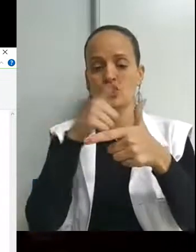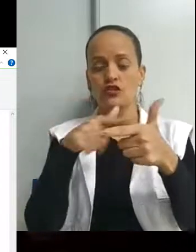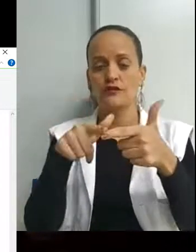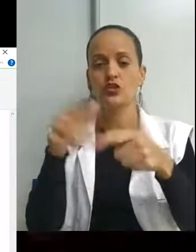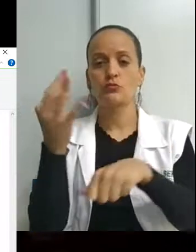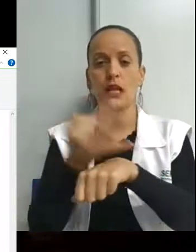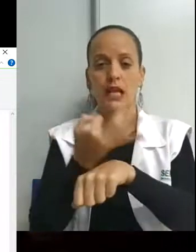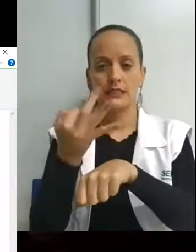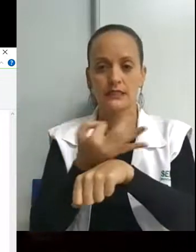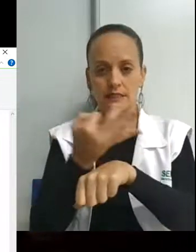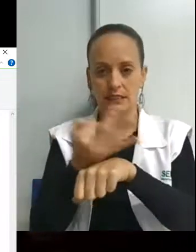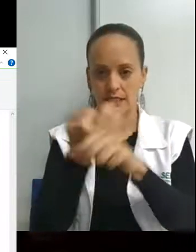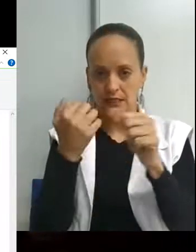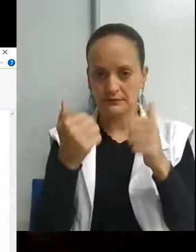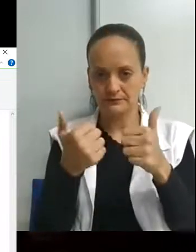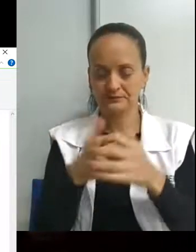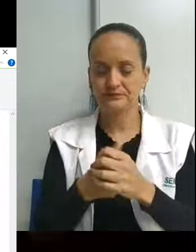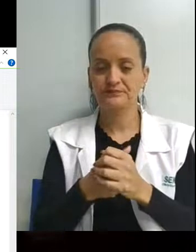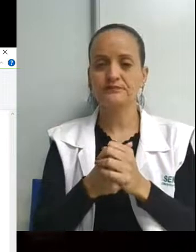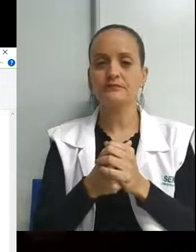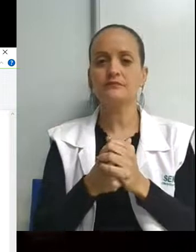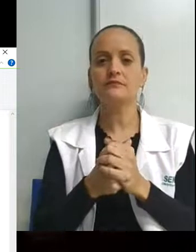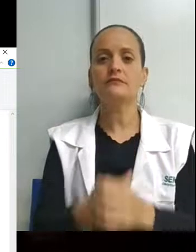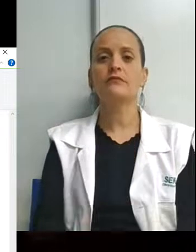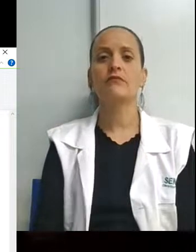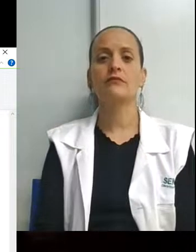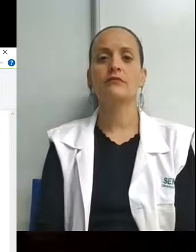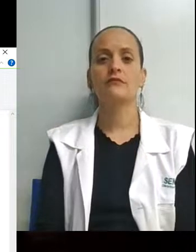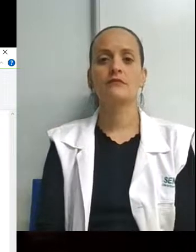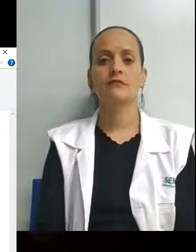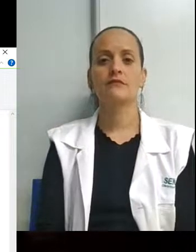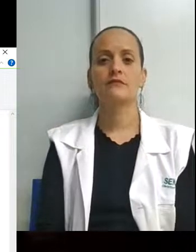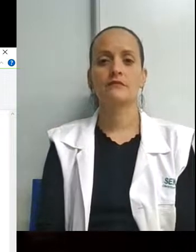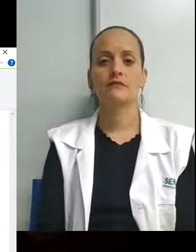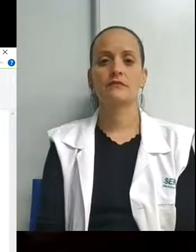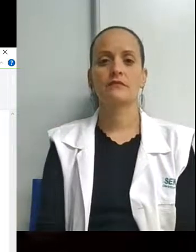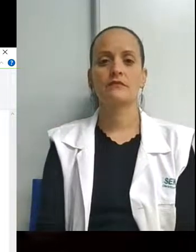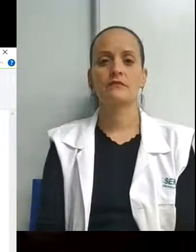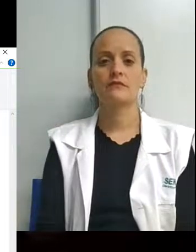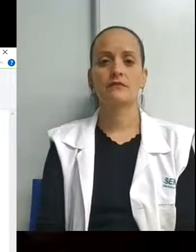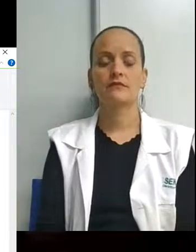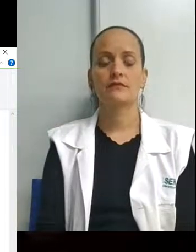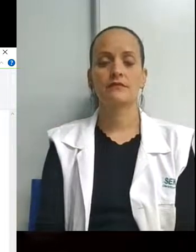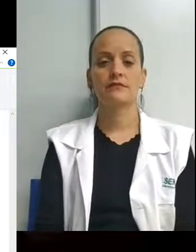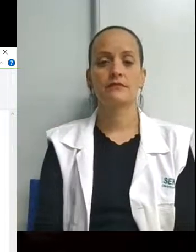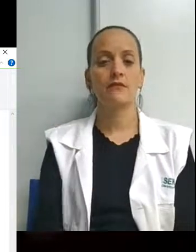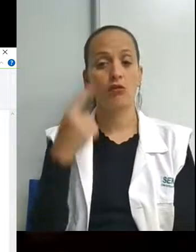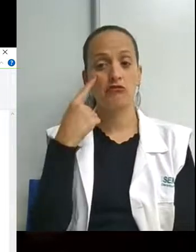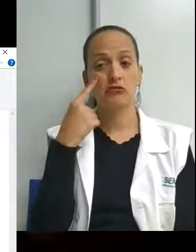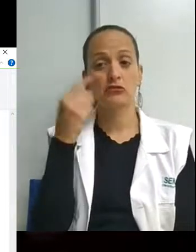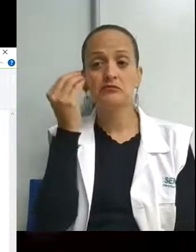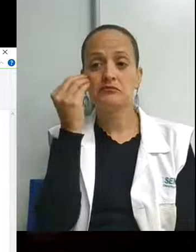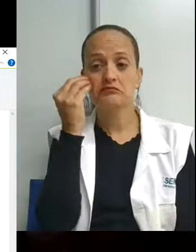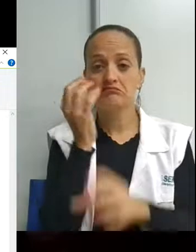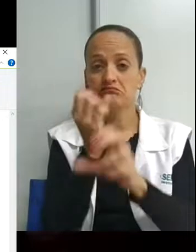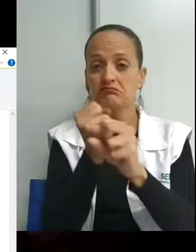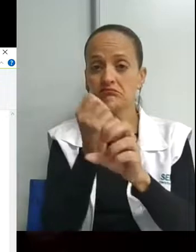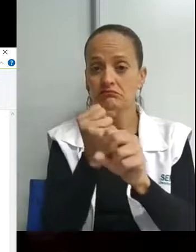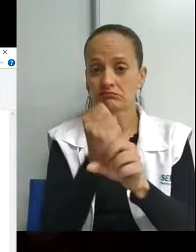certo? Então, vou tentar isolar aqui para poder ver se dá um valor melhor, né? Então, a potência é 20.000